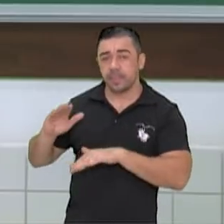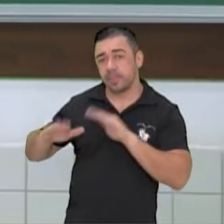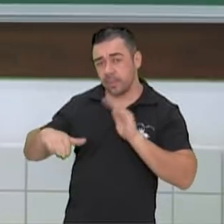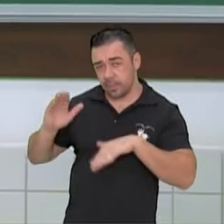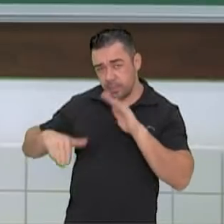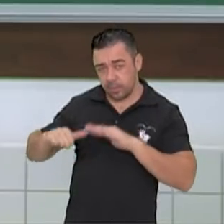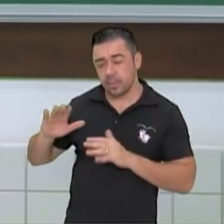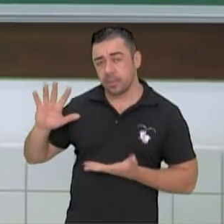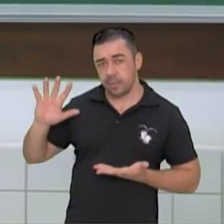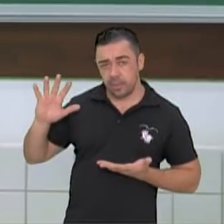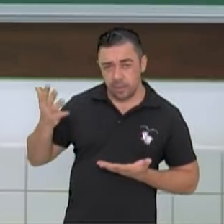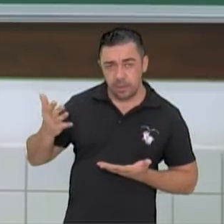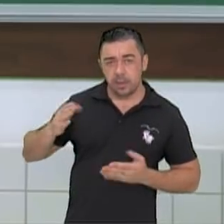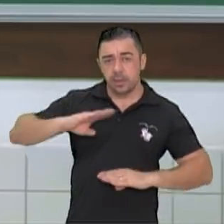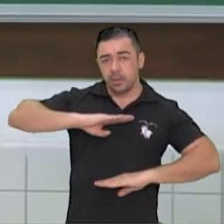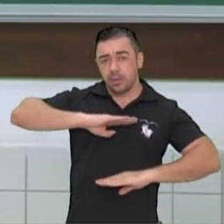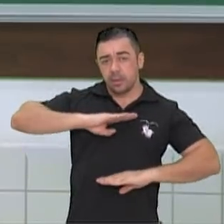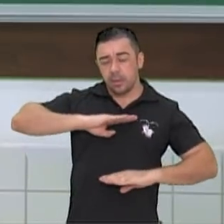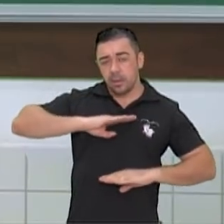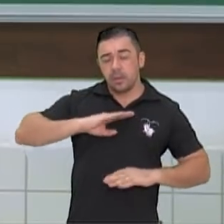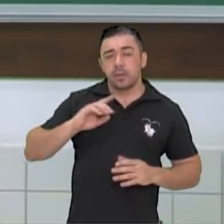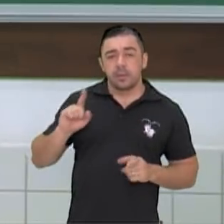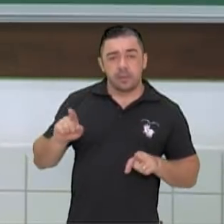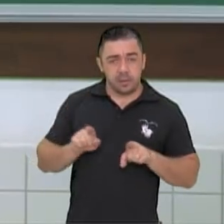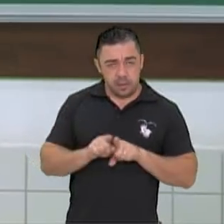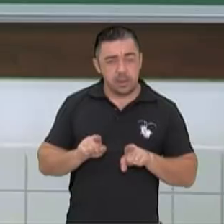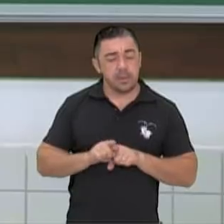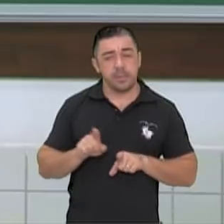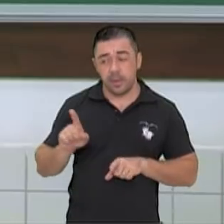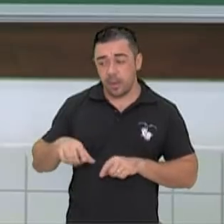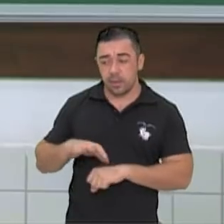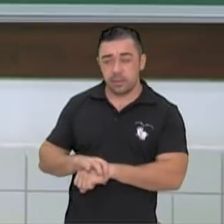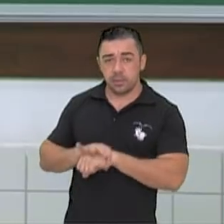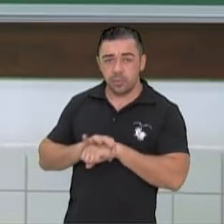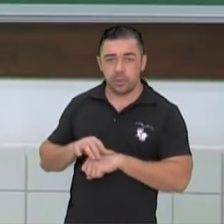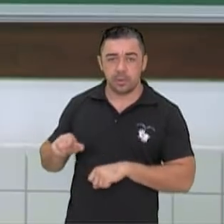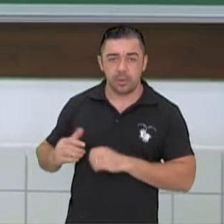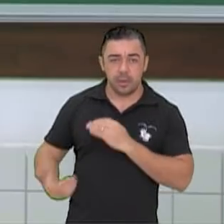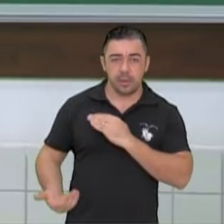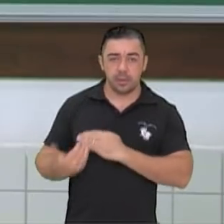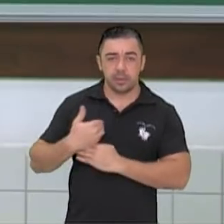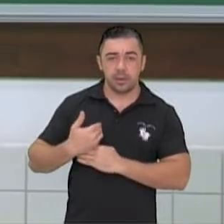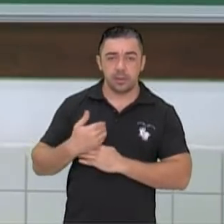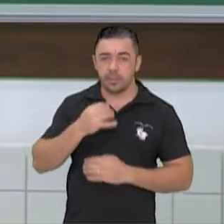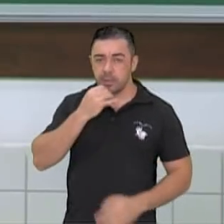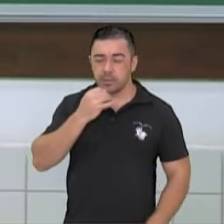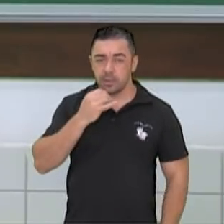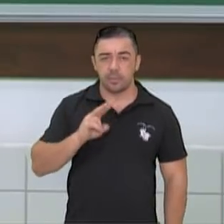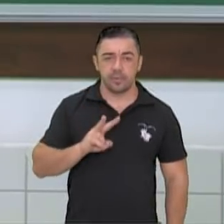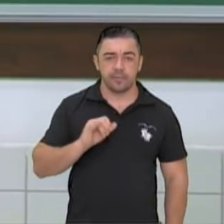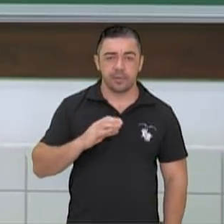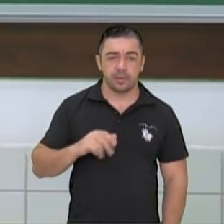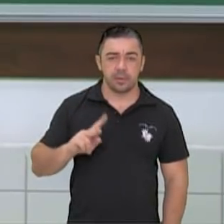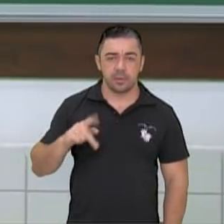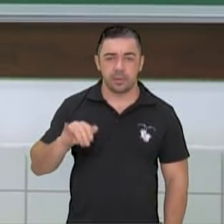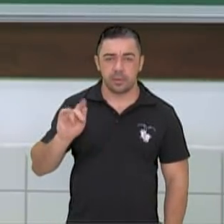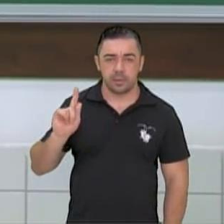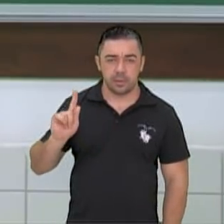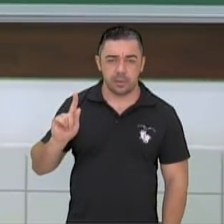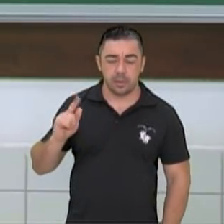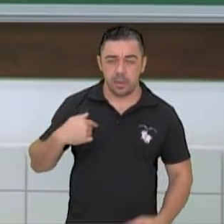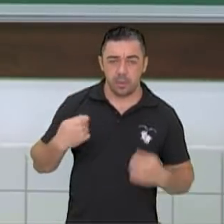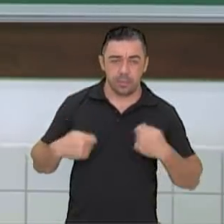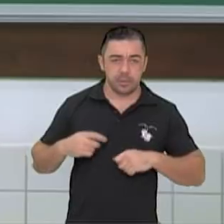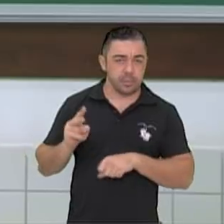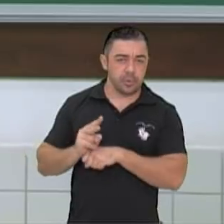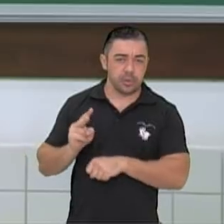situação, dependendo do momento, até com uma situação de segurança. Tem uma invasão viking, uma invasão árabe, olha, eu preciso me